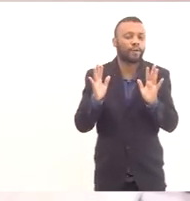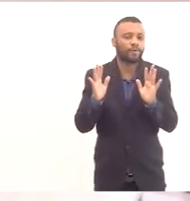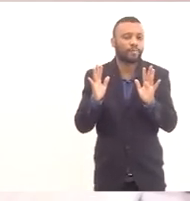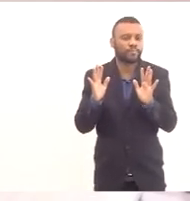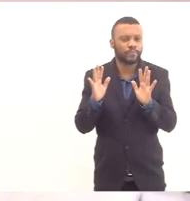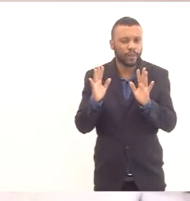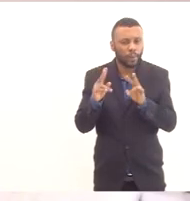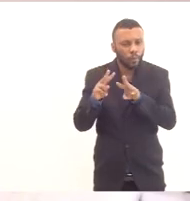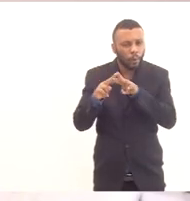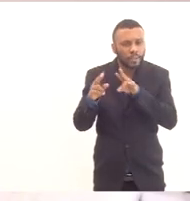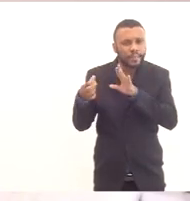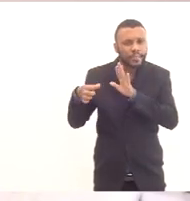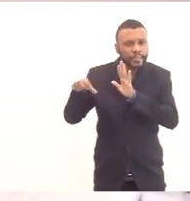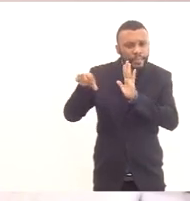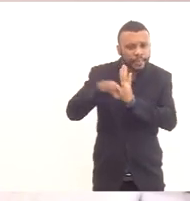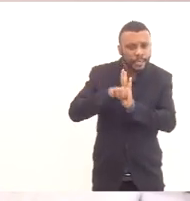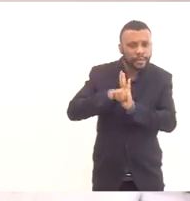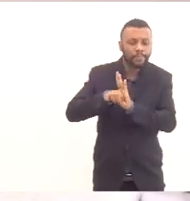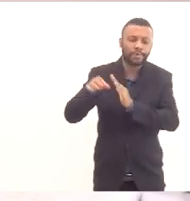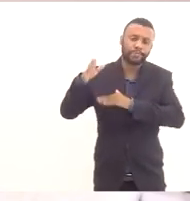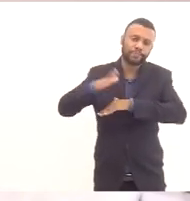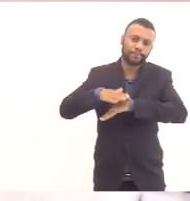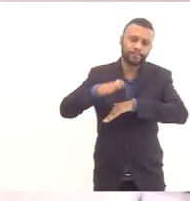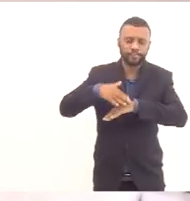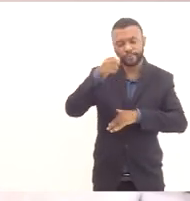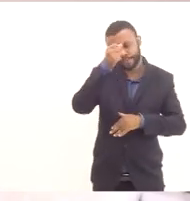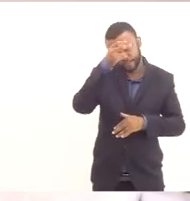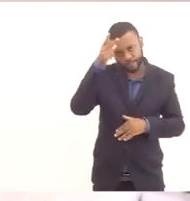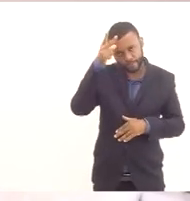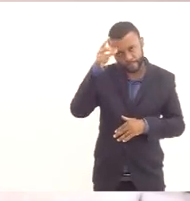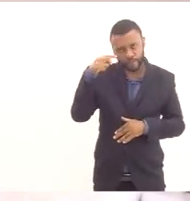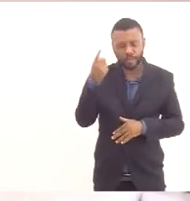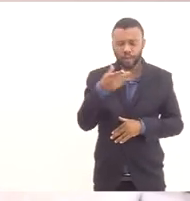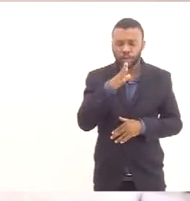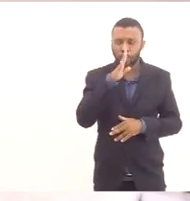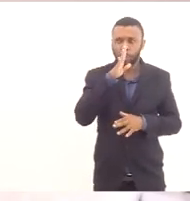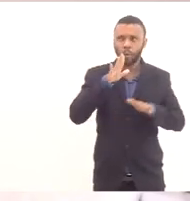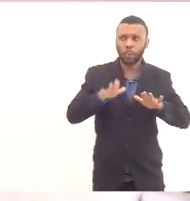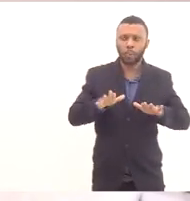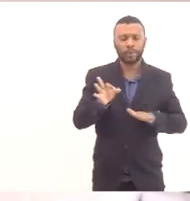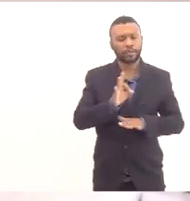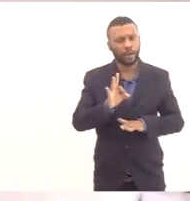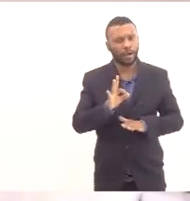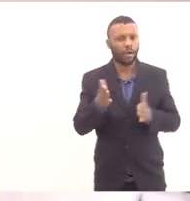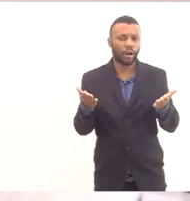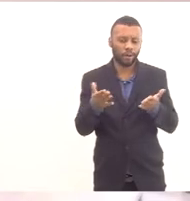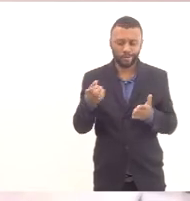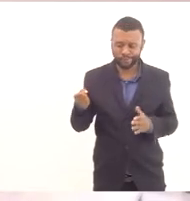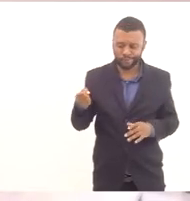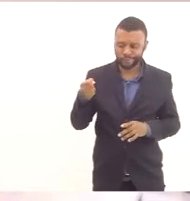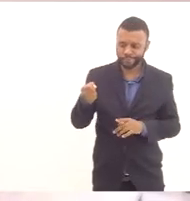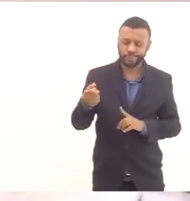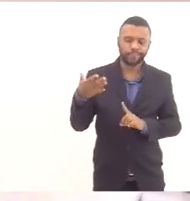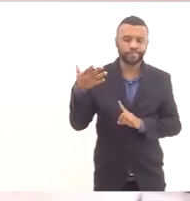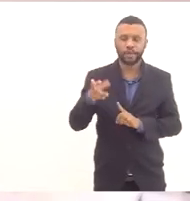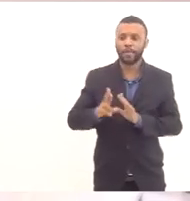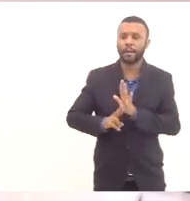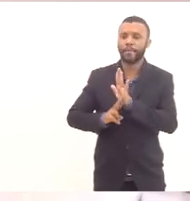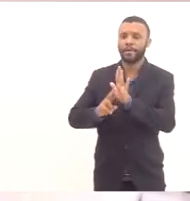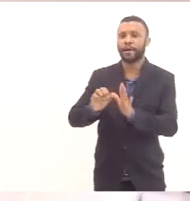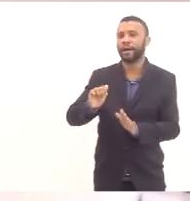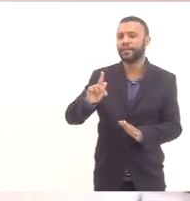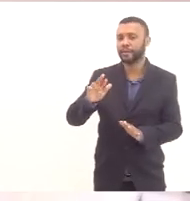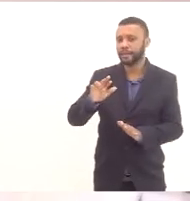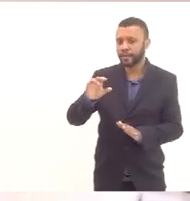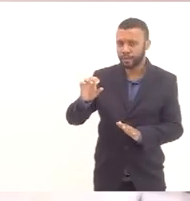desse crime cometido pelo prefeito dois o faremos e nos tão excelente Quanto isso eu passar a palavra para G Rio para que